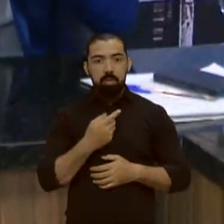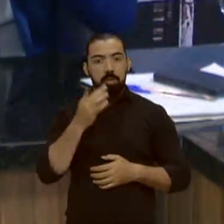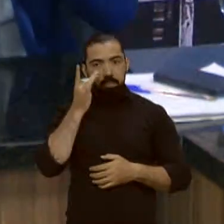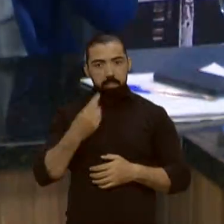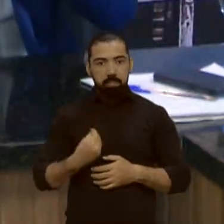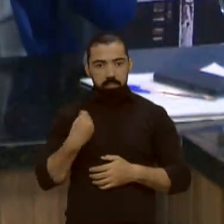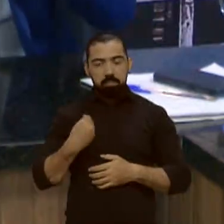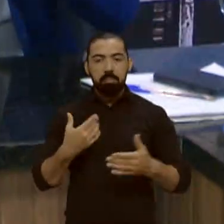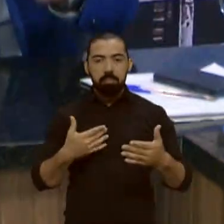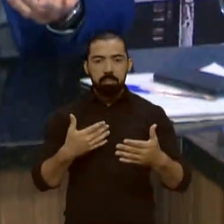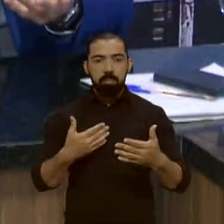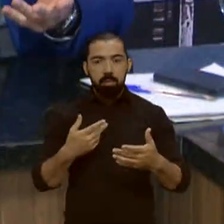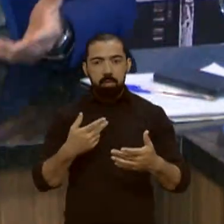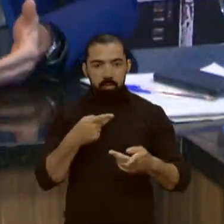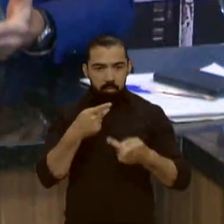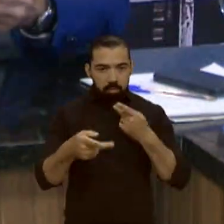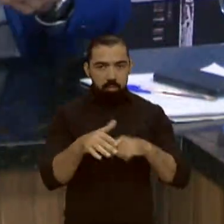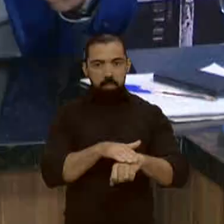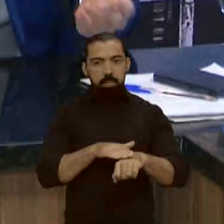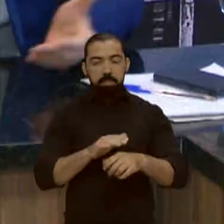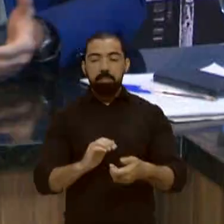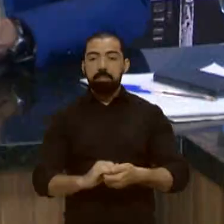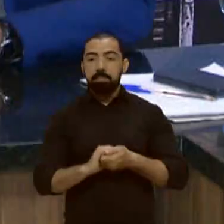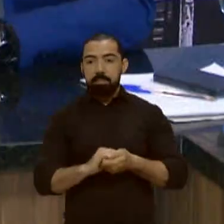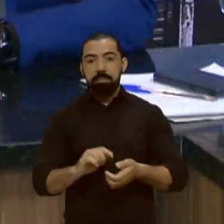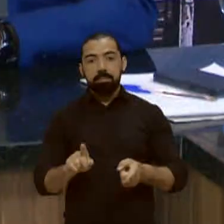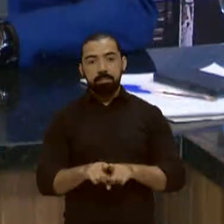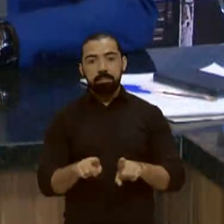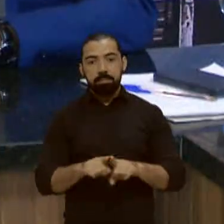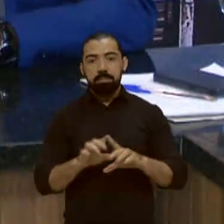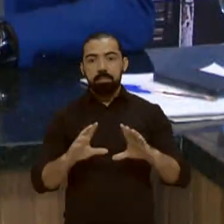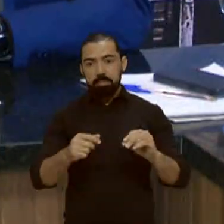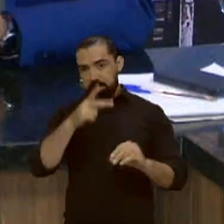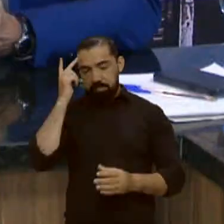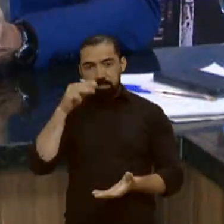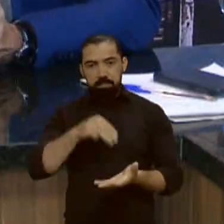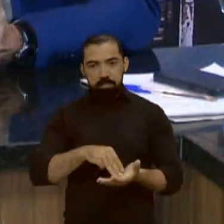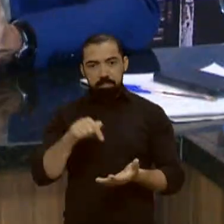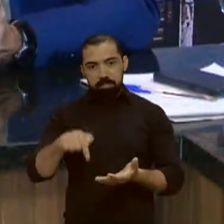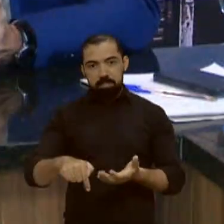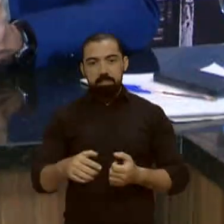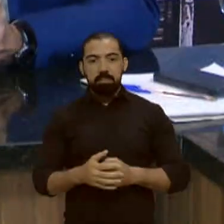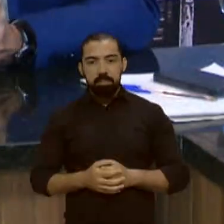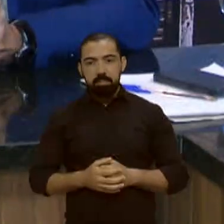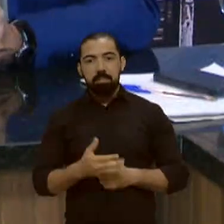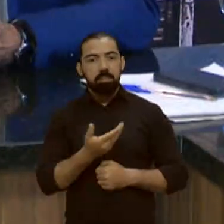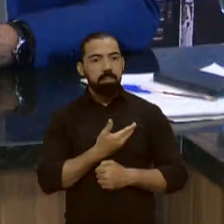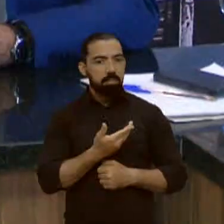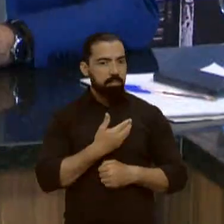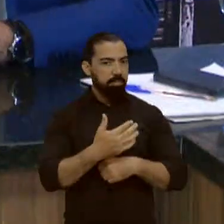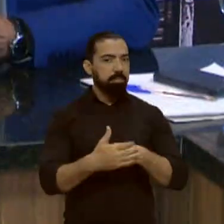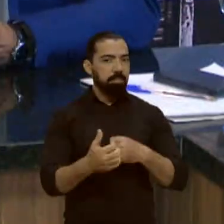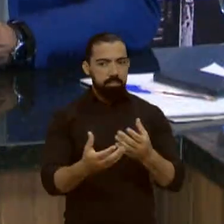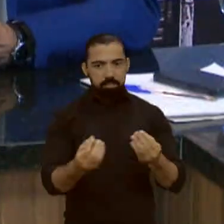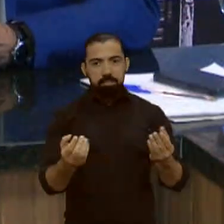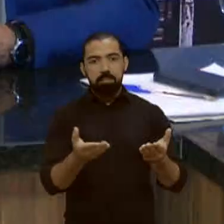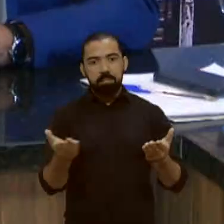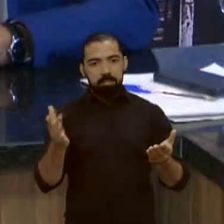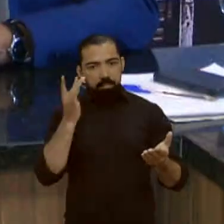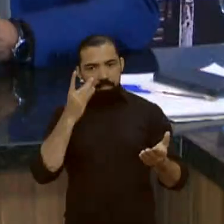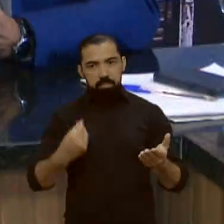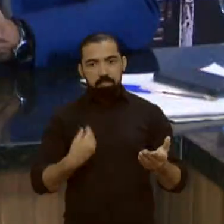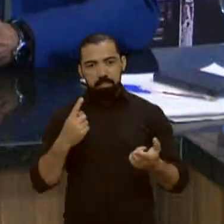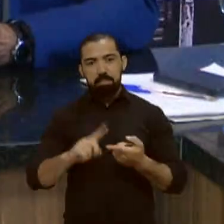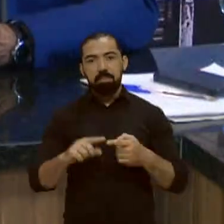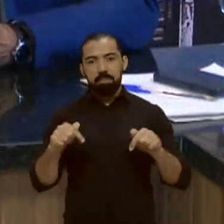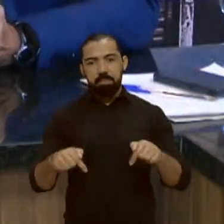dirigindo. Eu gostaria de cumprimentar também a todos os membros aqui da mesa, alguns amigos muito queridos, né, que compõem o